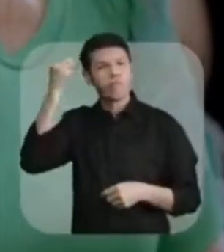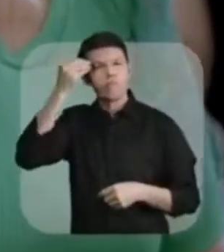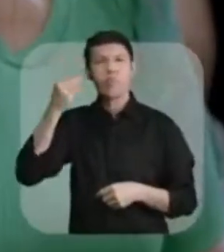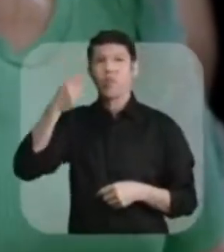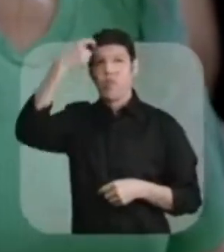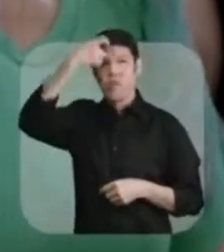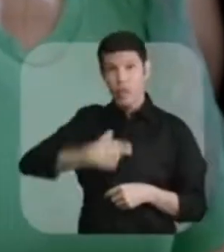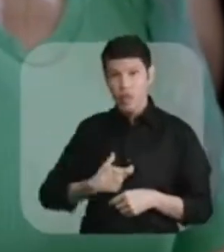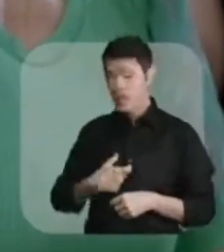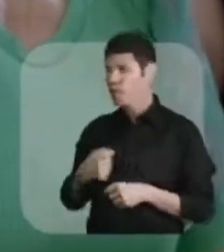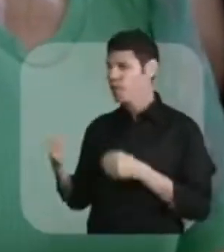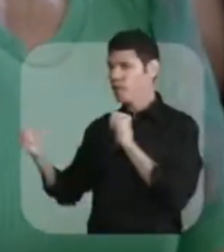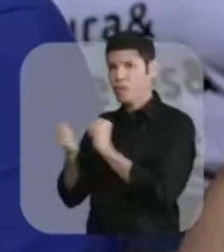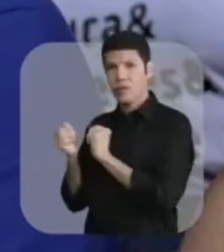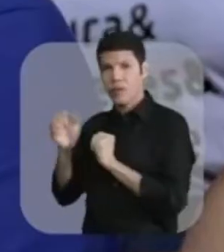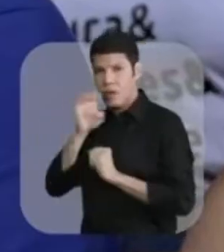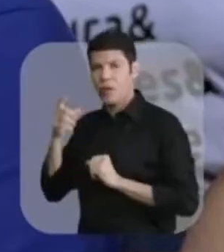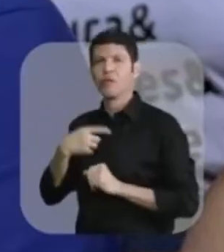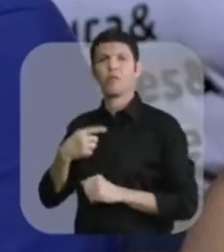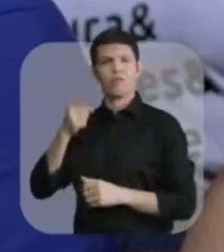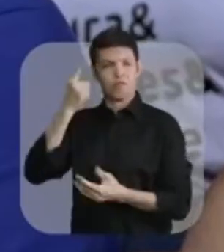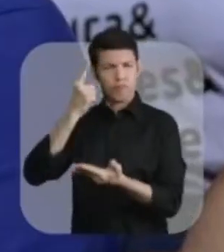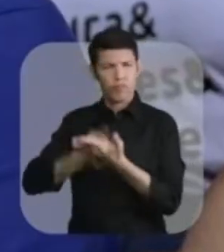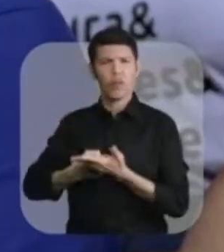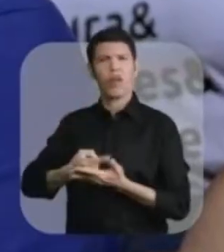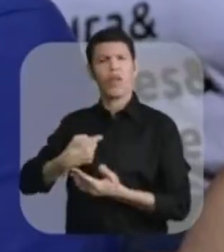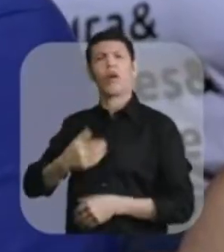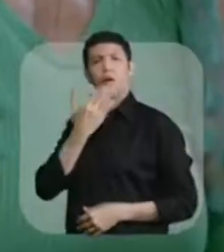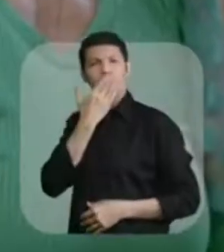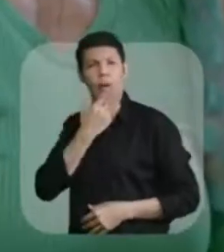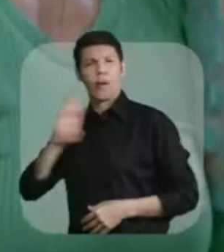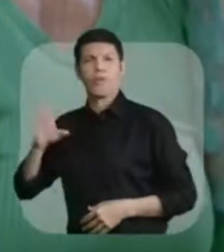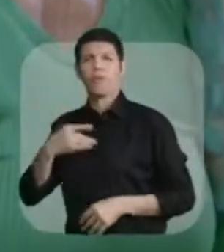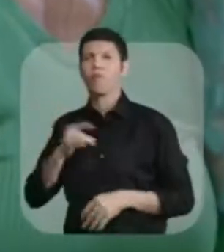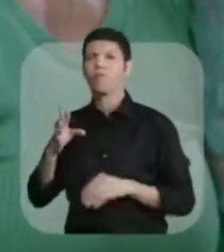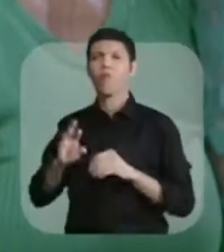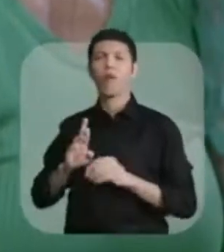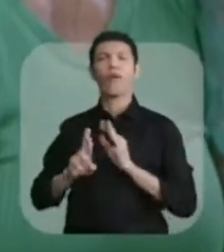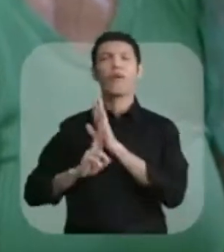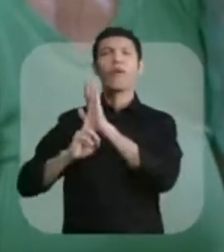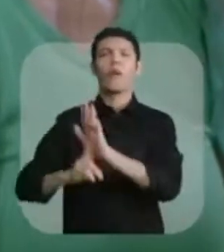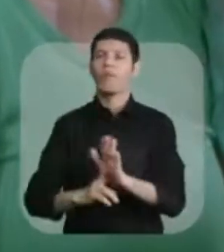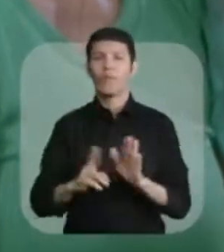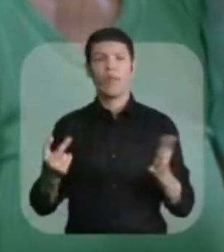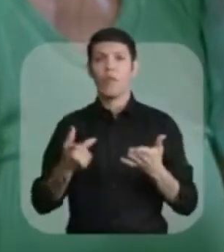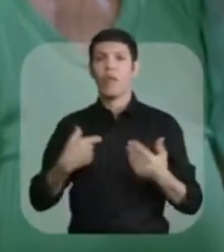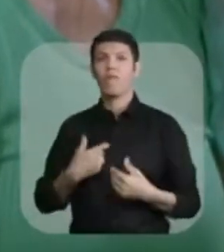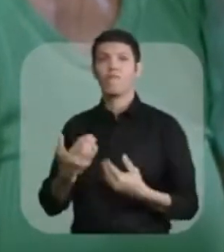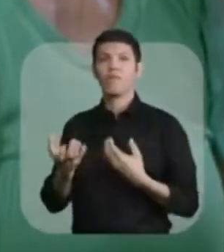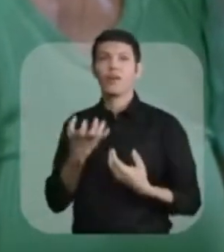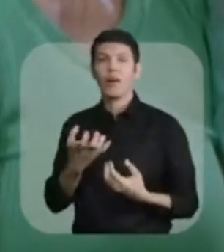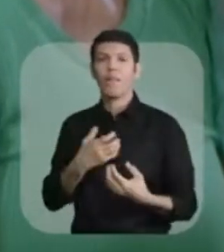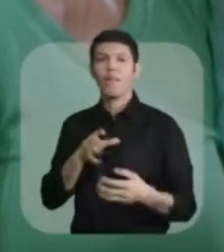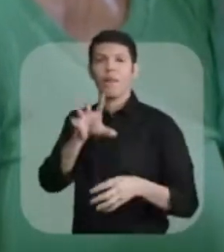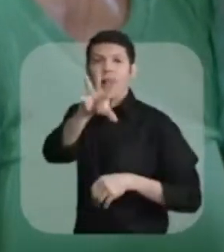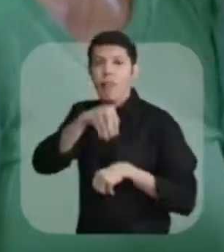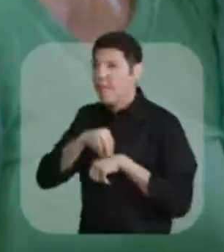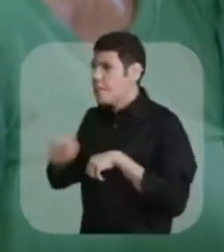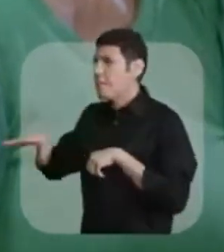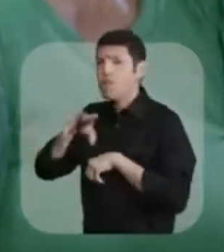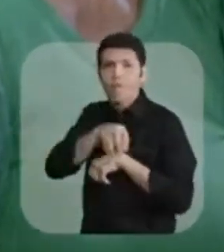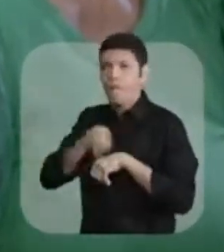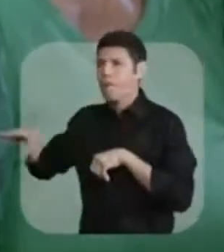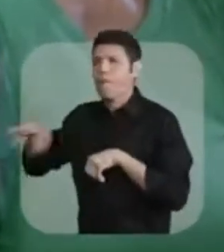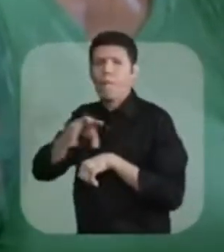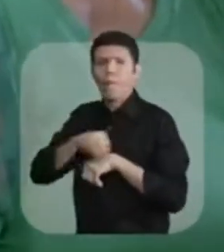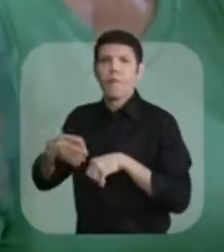como fazer. E aí eu, ao lado do Eduardo, vocês podem contar que eu não estou aqui só representando a presença das mulheres, mas